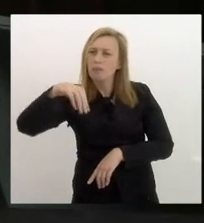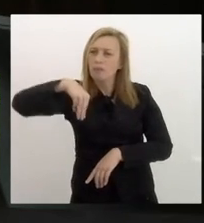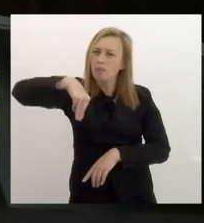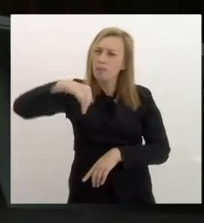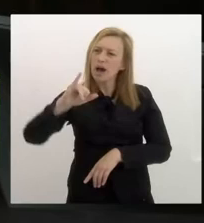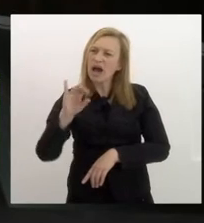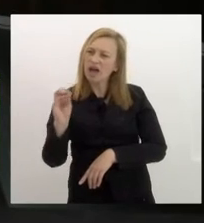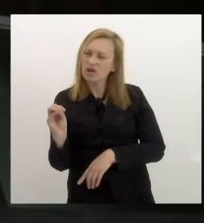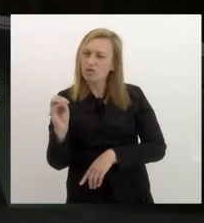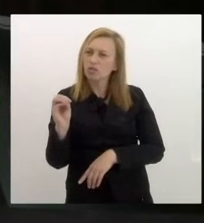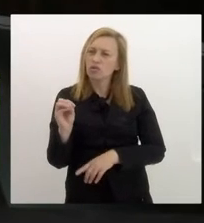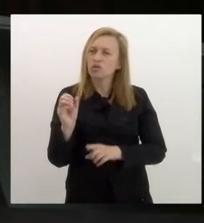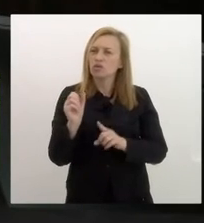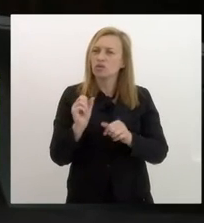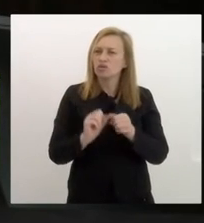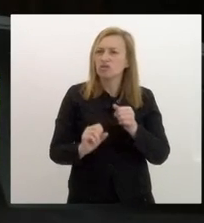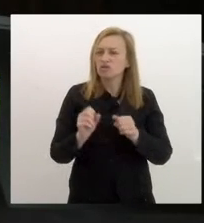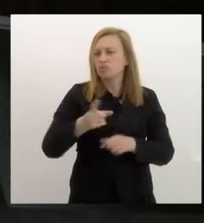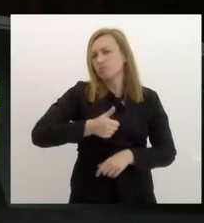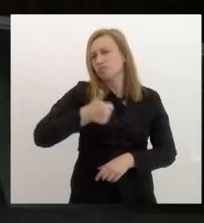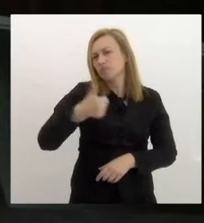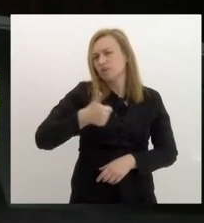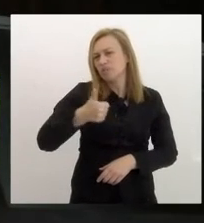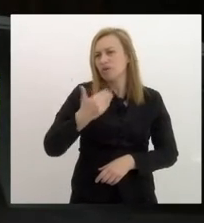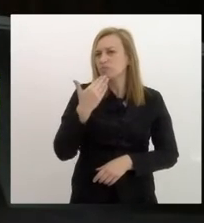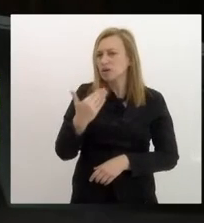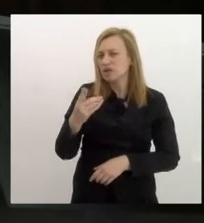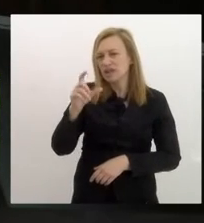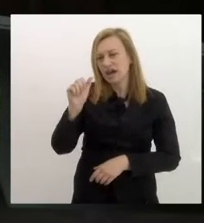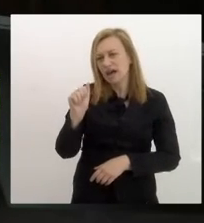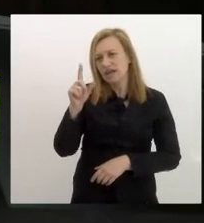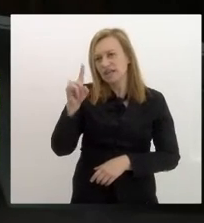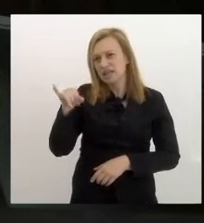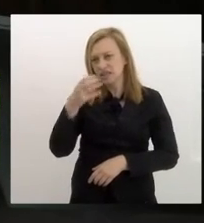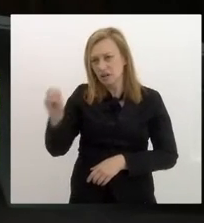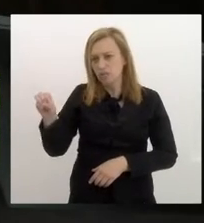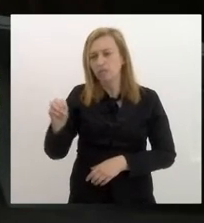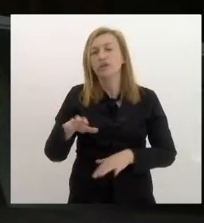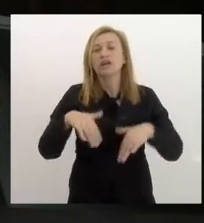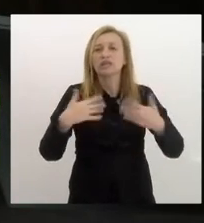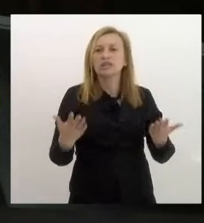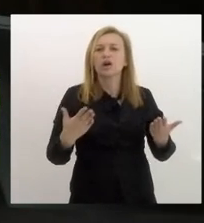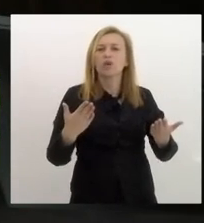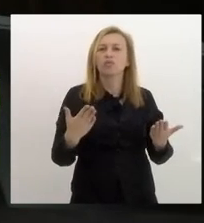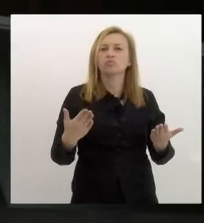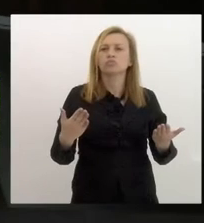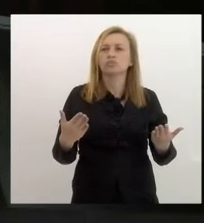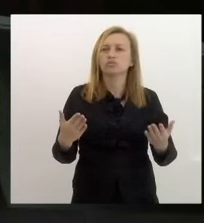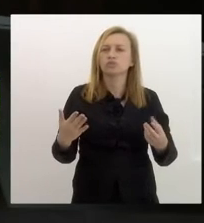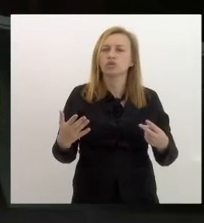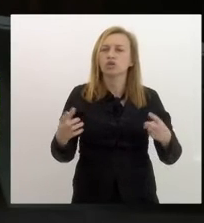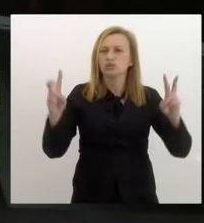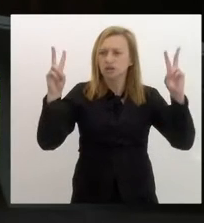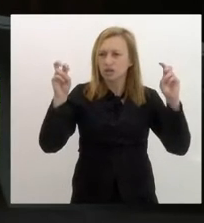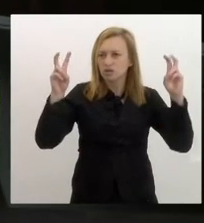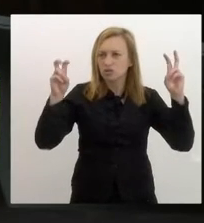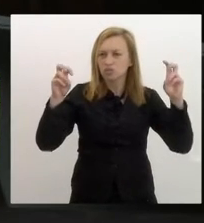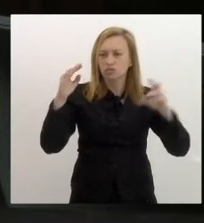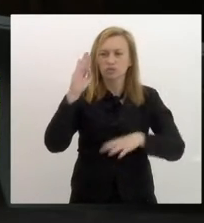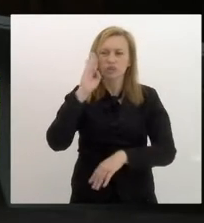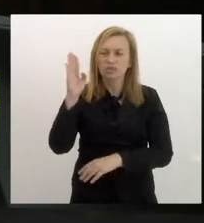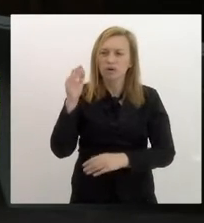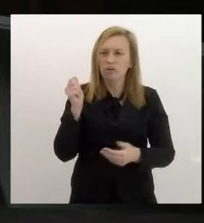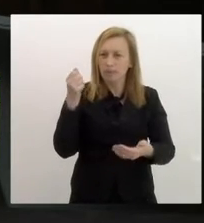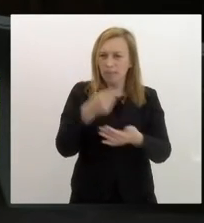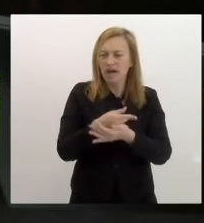primeiro adesão nós fizemos um pedido de adesão então é um dos pontos um dos ativos